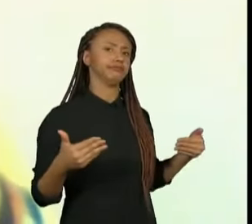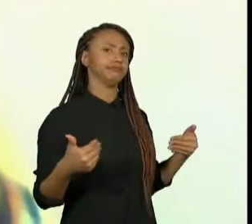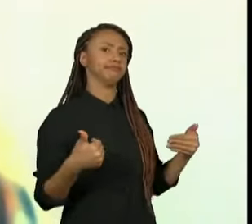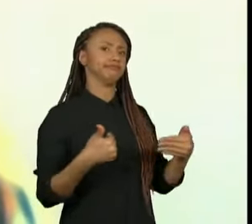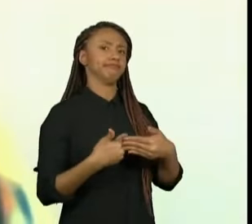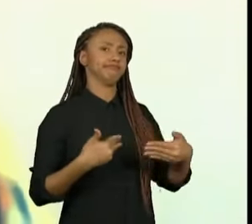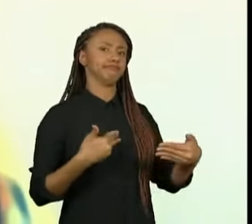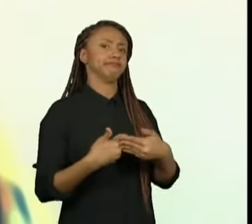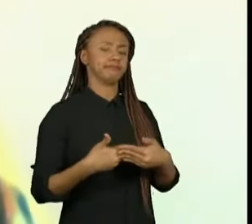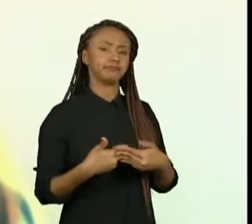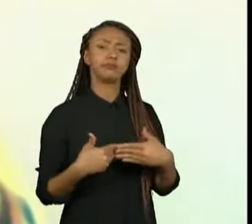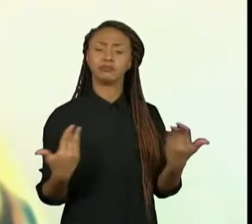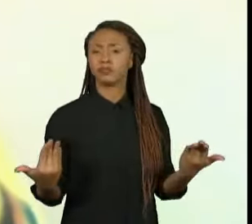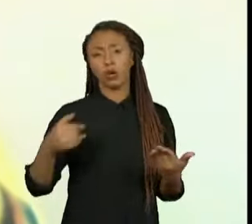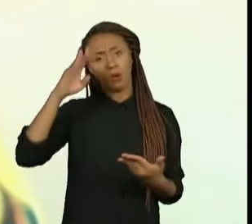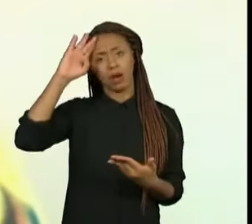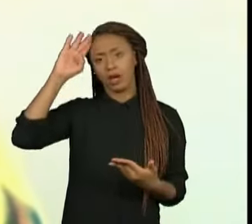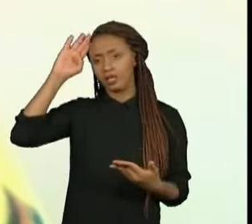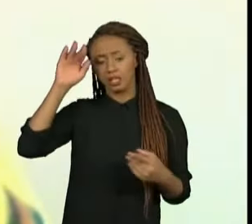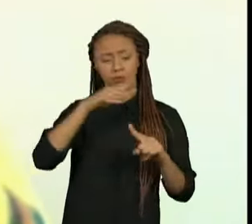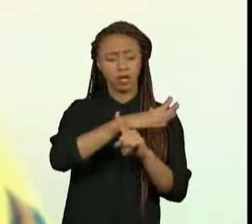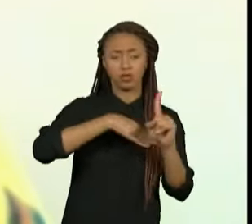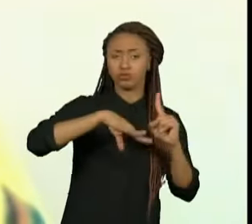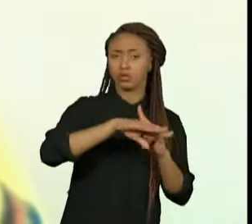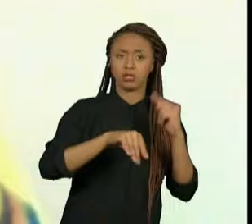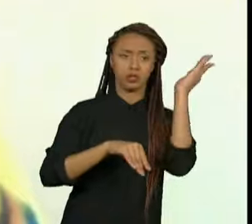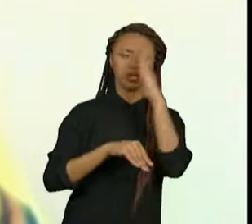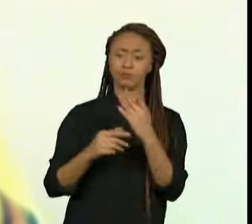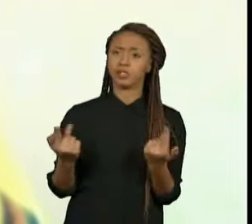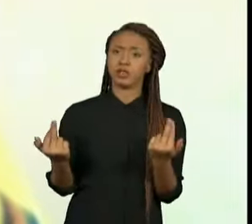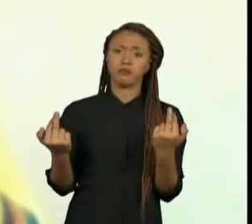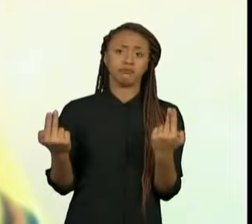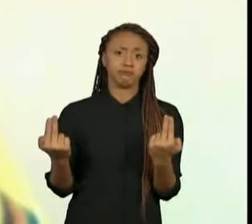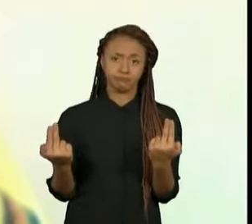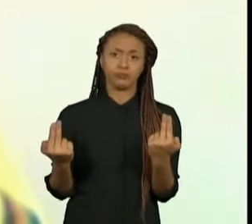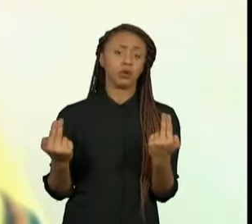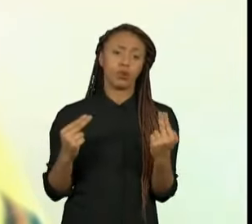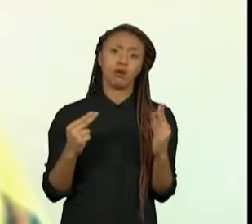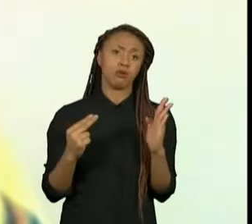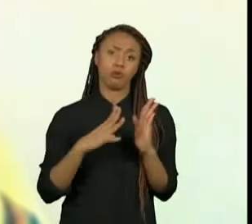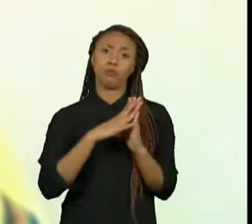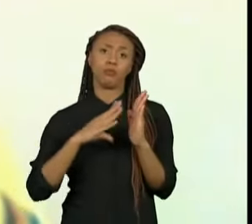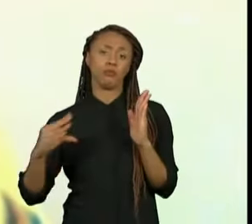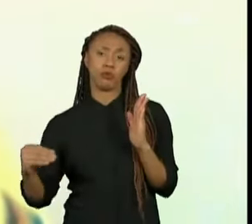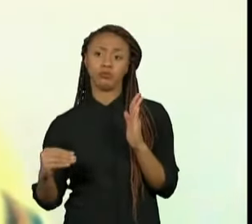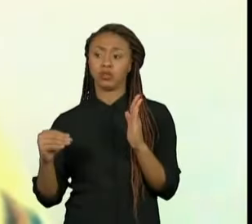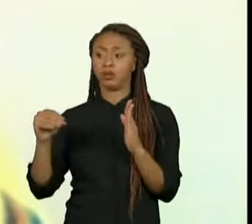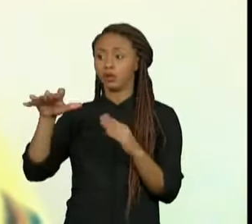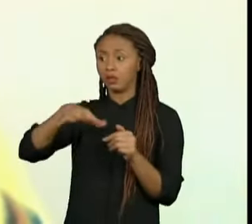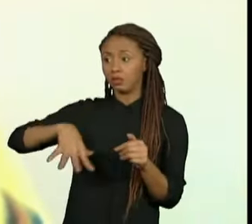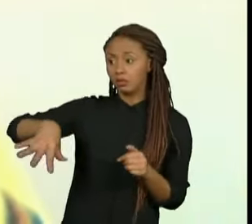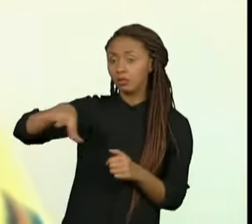reflexo da sociedade brasileira. Infelizmente, apesar de termos, inclusive, pessoas lá